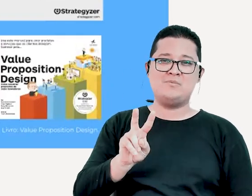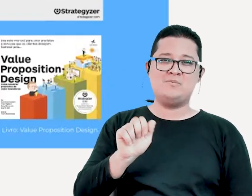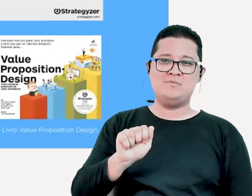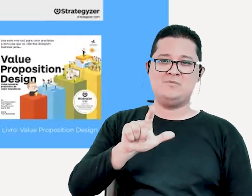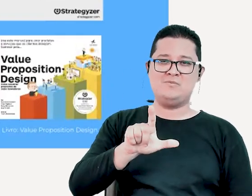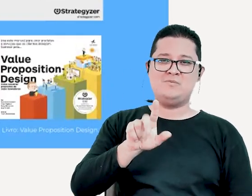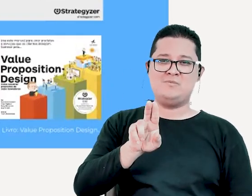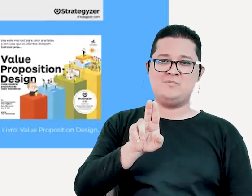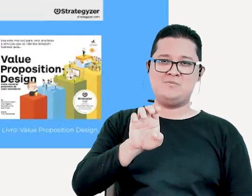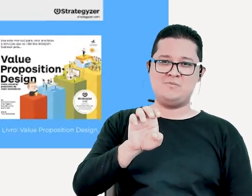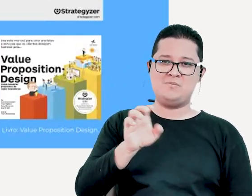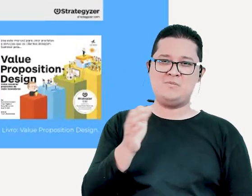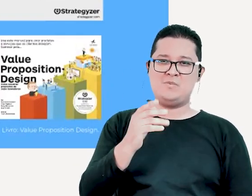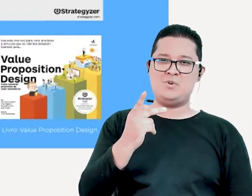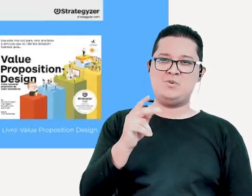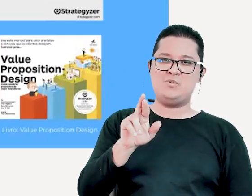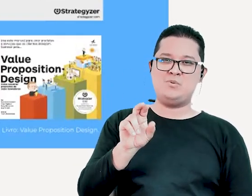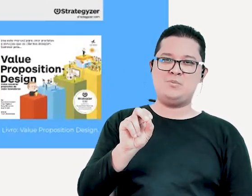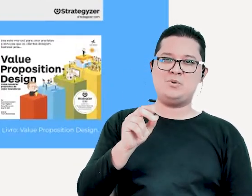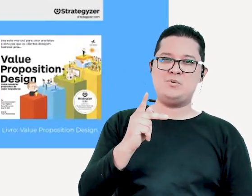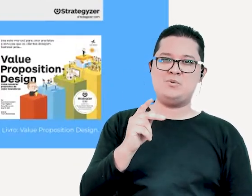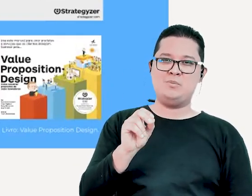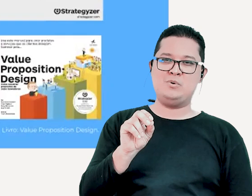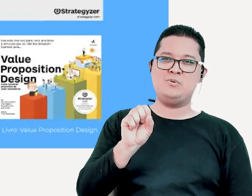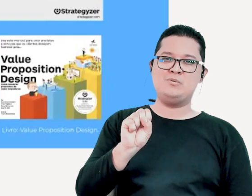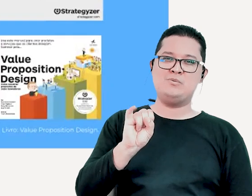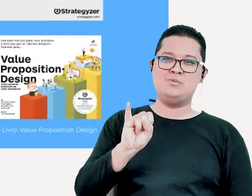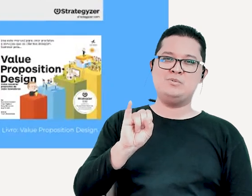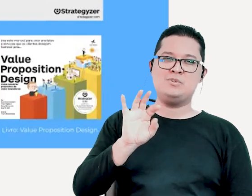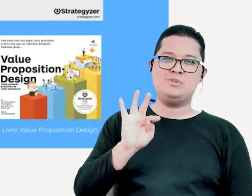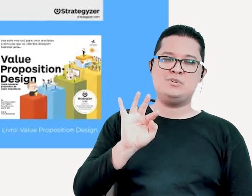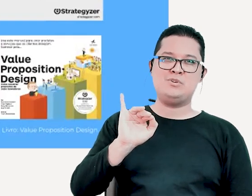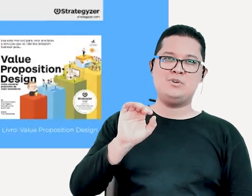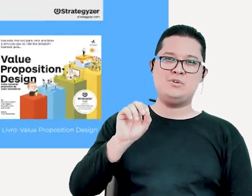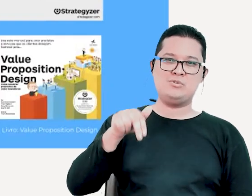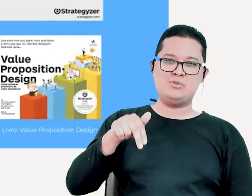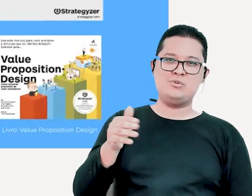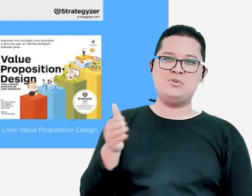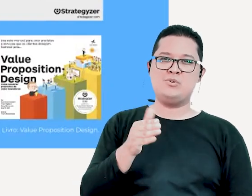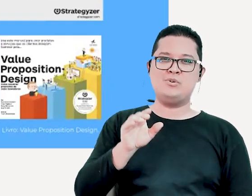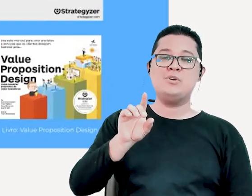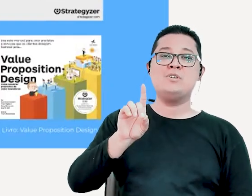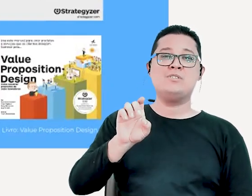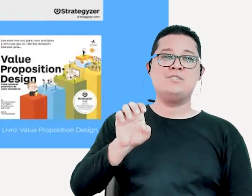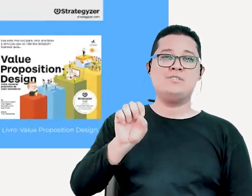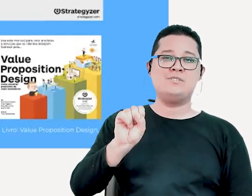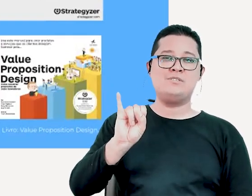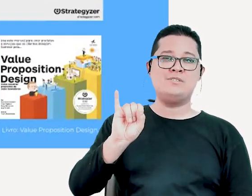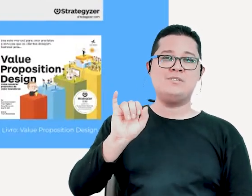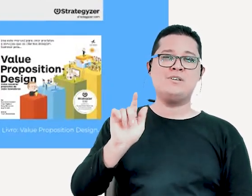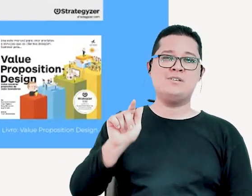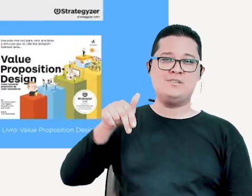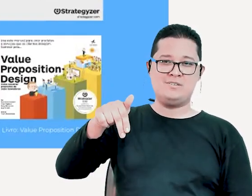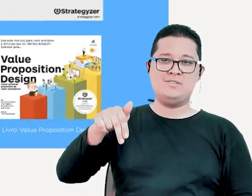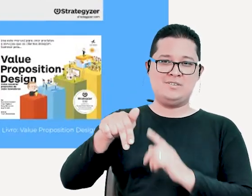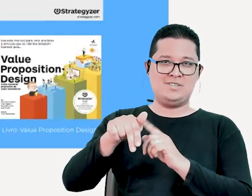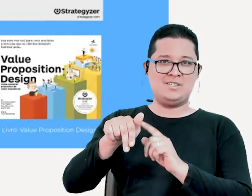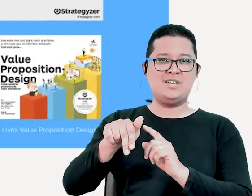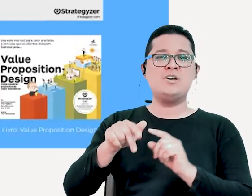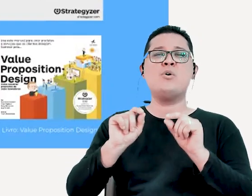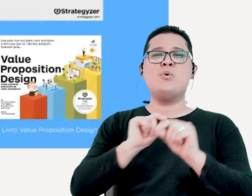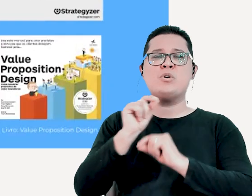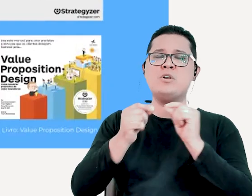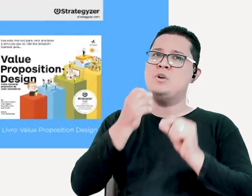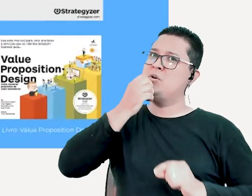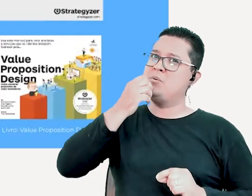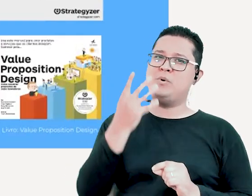produto, né? Então, aqui é um ponto muito importante. É importante a gente pensar nas ferramentas de conteúdo, como os nossos guias, como